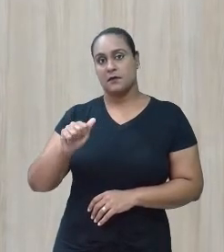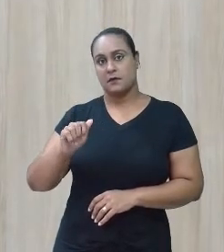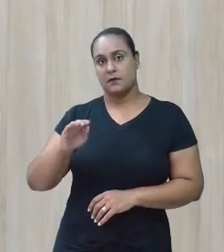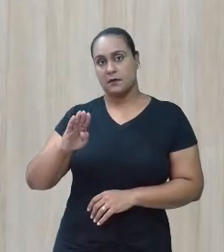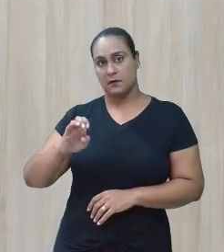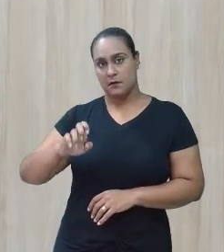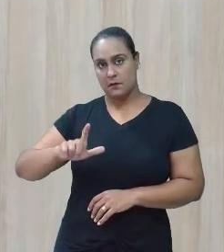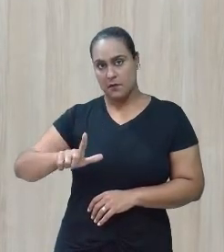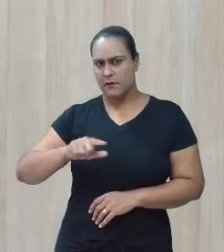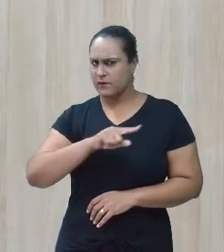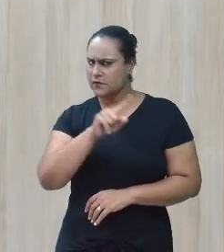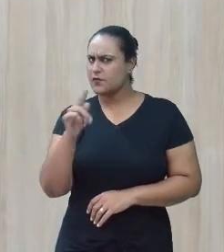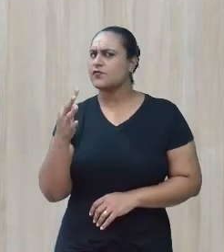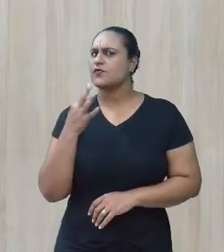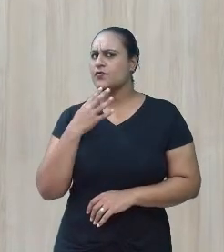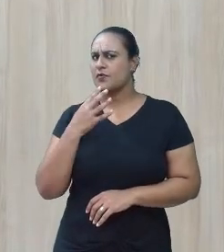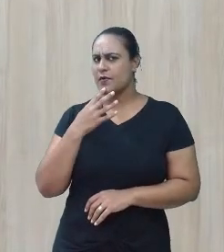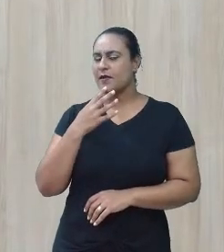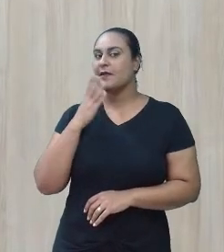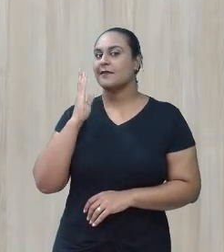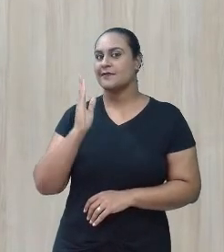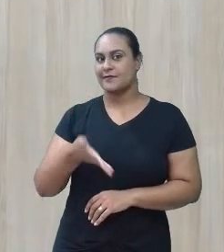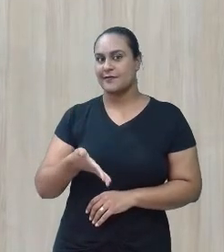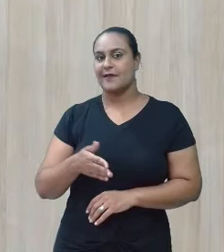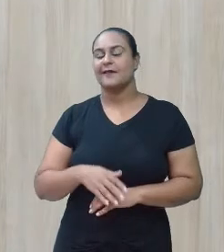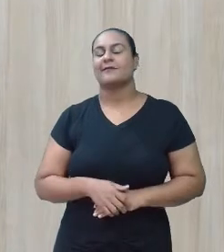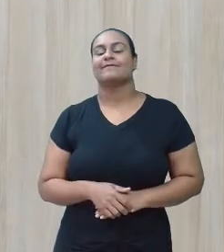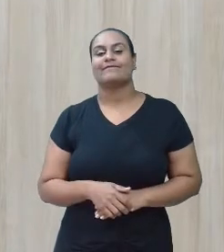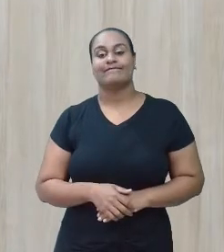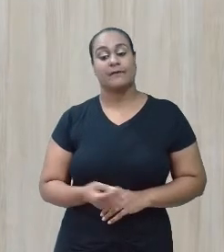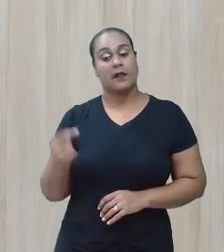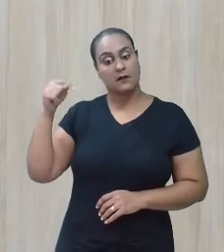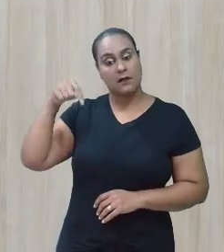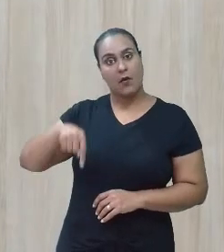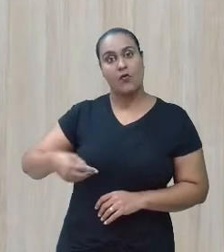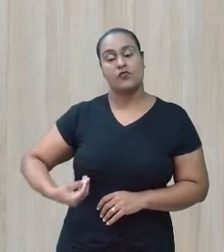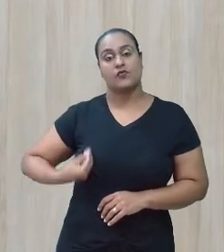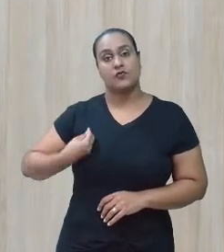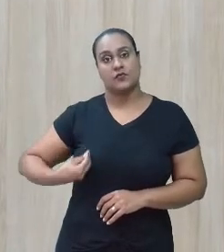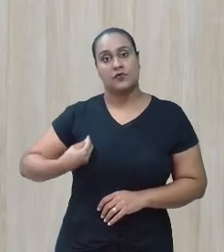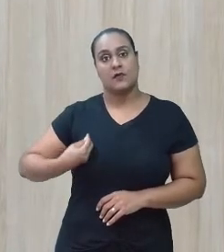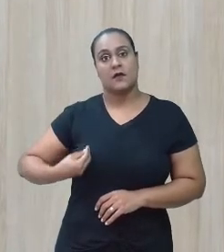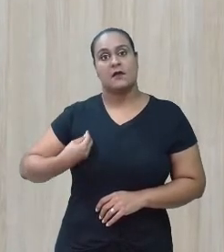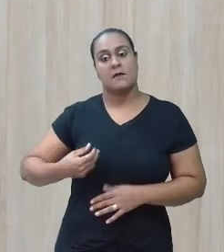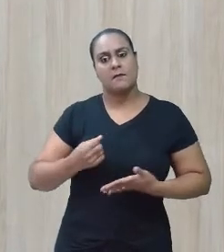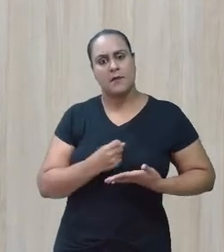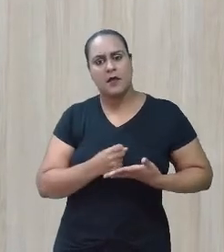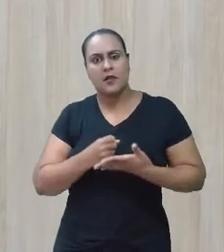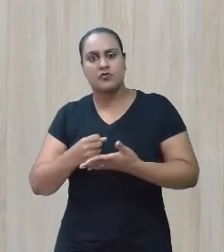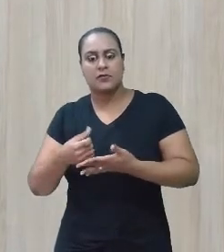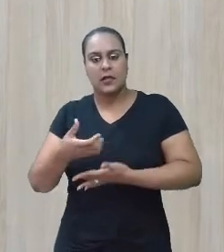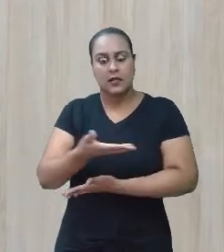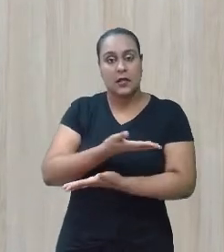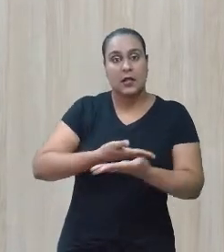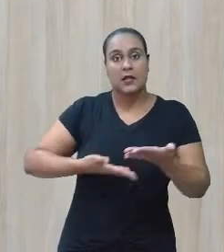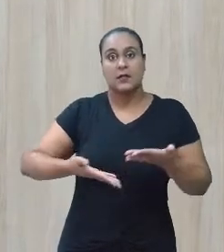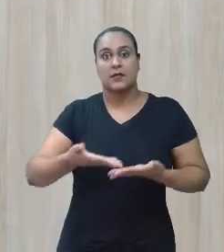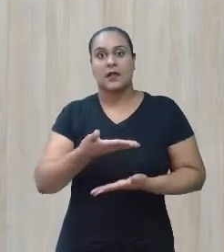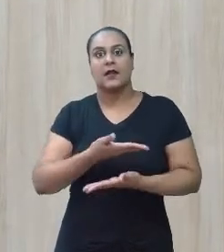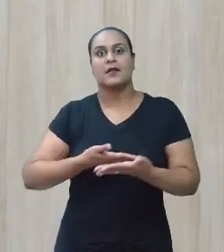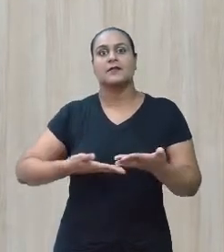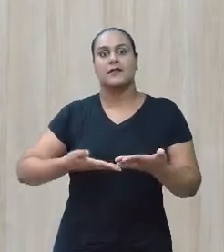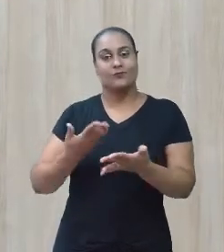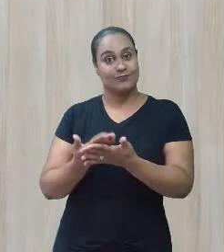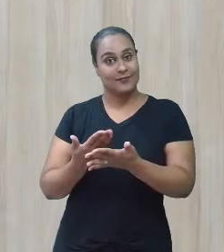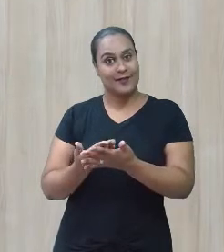Vocês devem conhecer, devem ter estudado com ela, e ela está aqui comigo para me auxiliar aqui nessa linda viagem